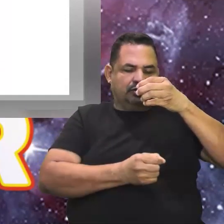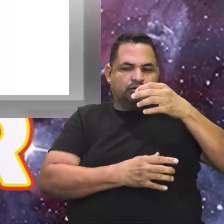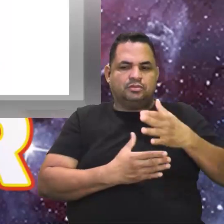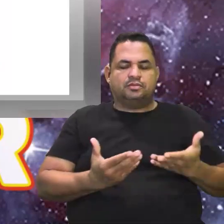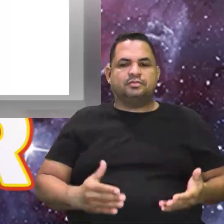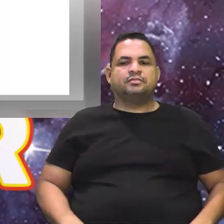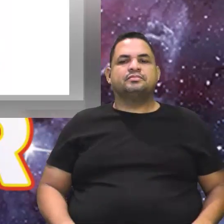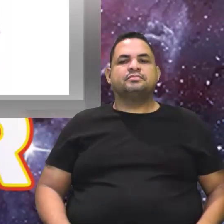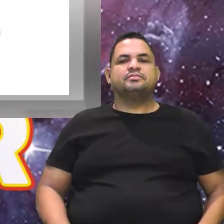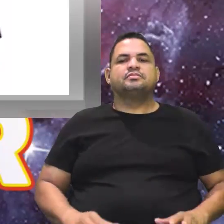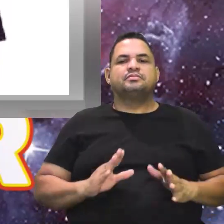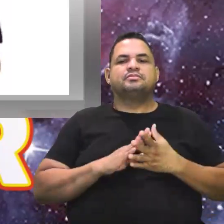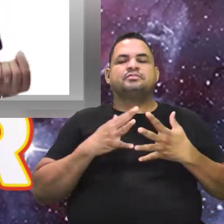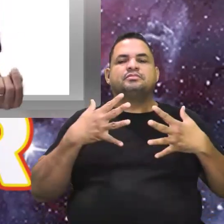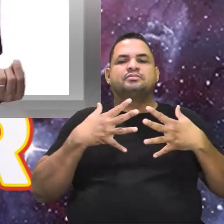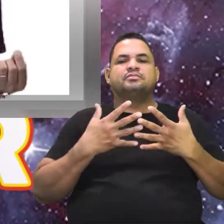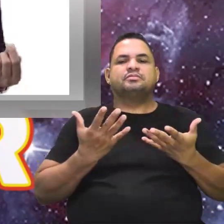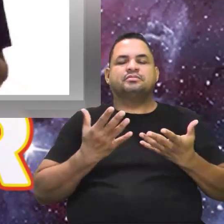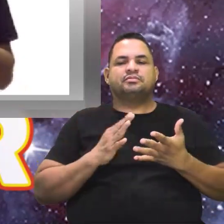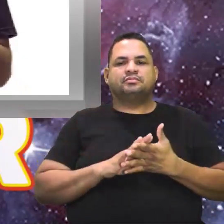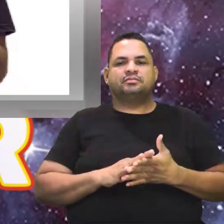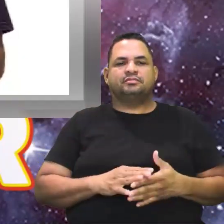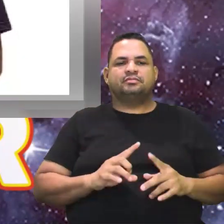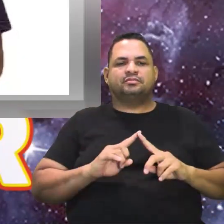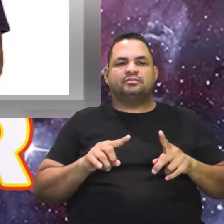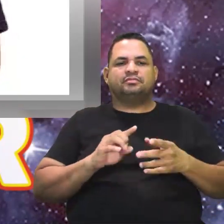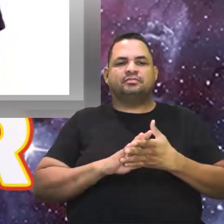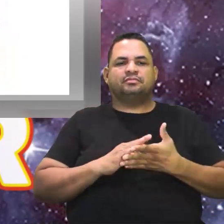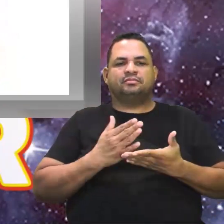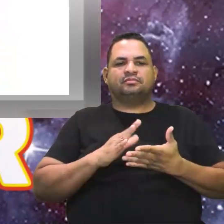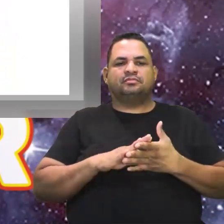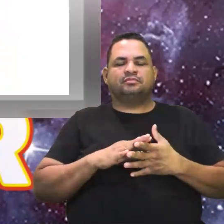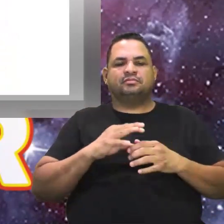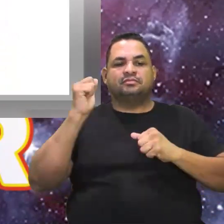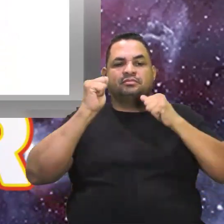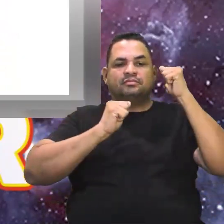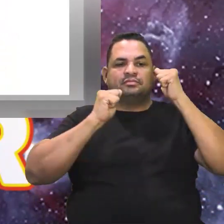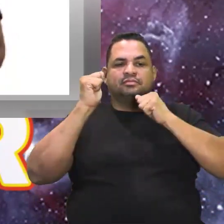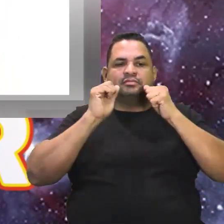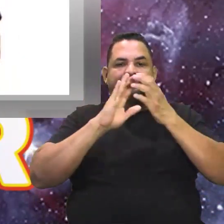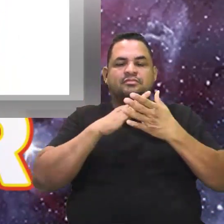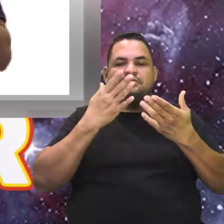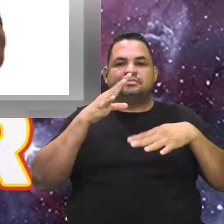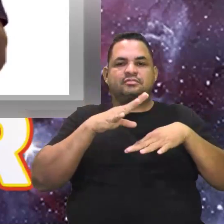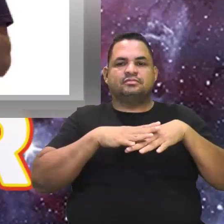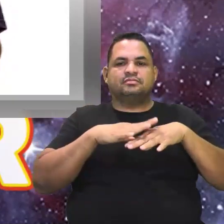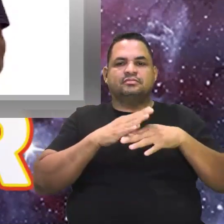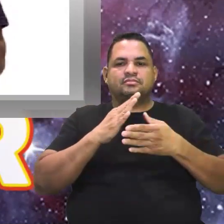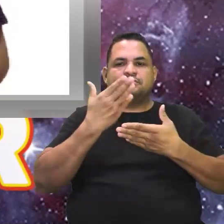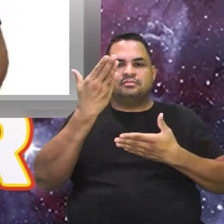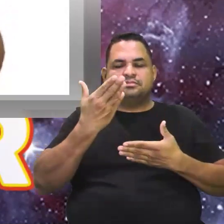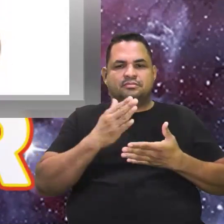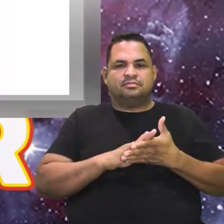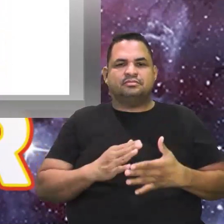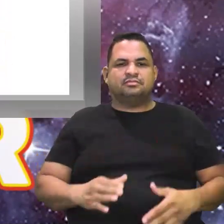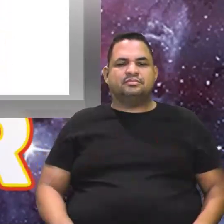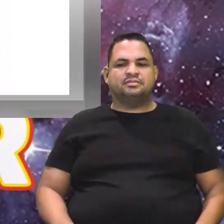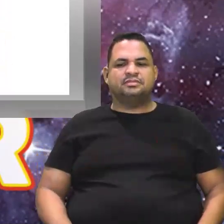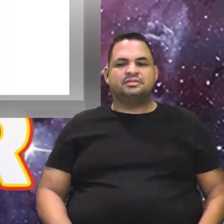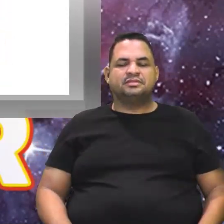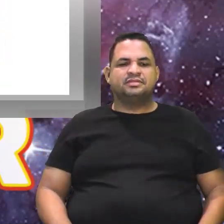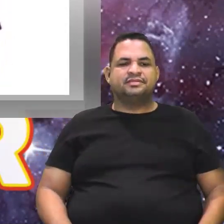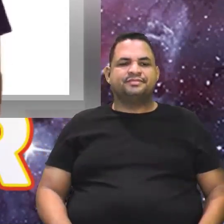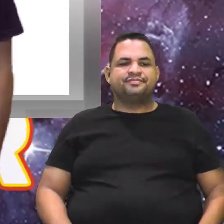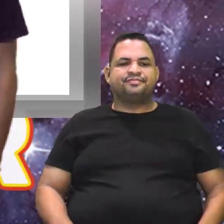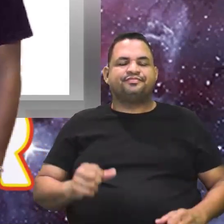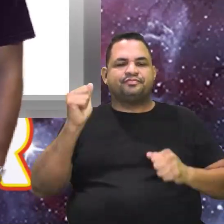é complicado, se você for usar a fórmula. Mas as indústrias... Os matemáticos trazem o truque ali no meio.